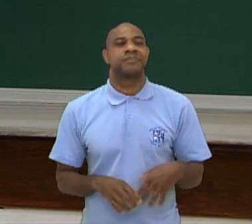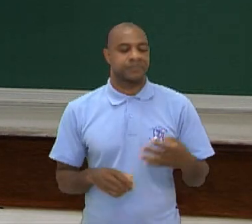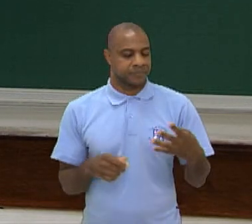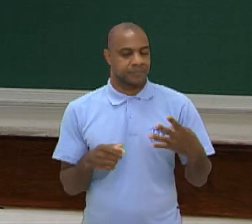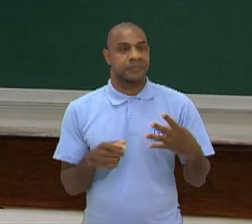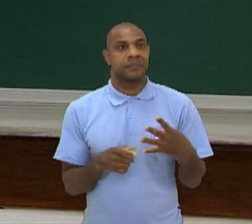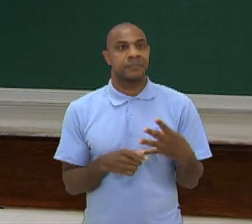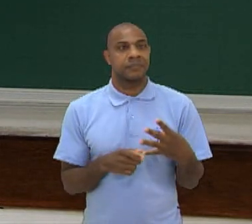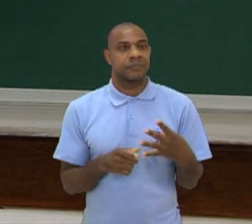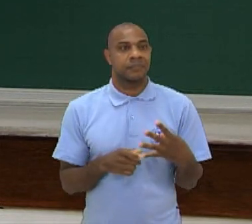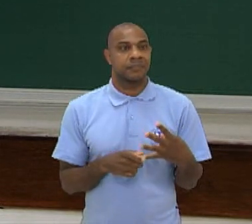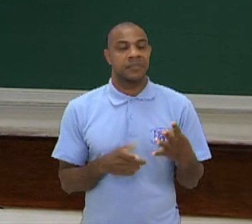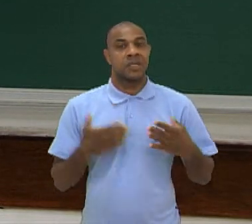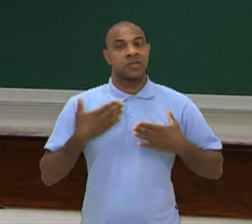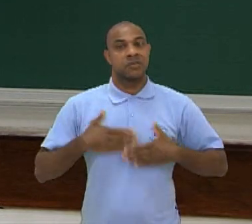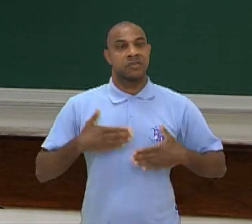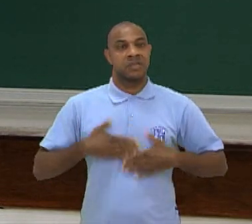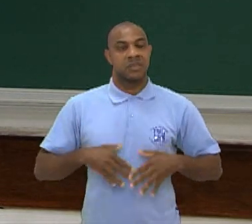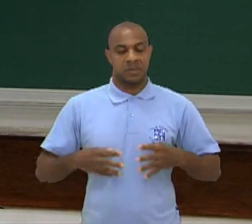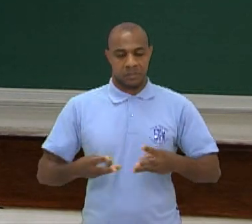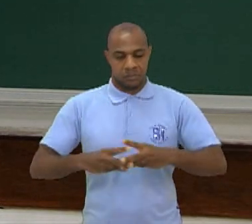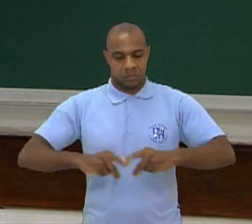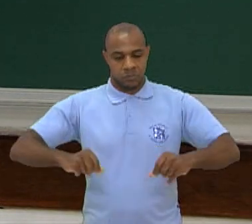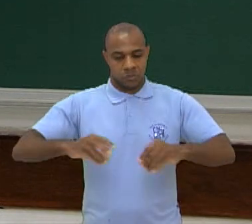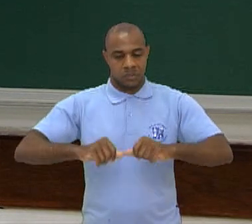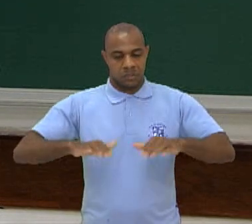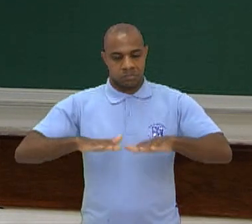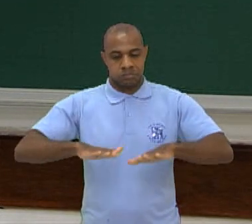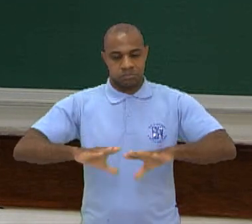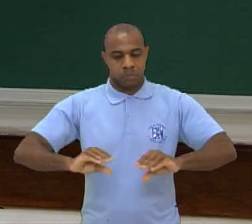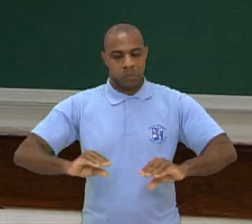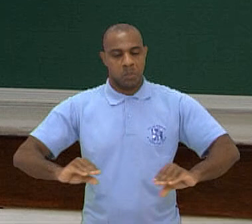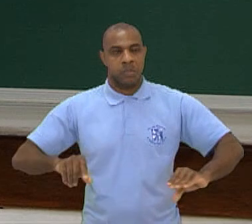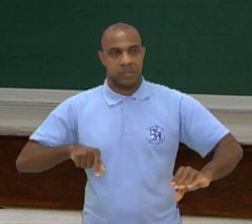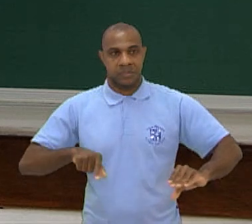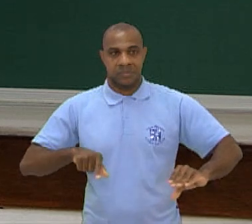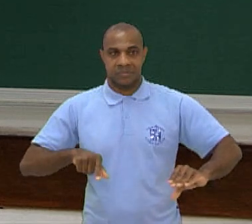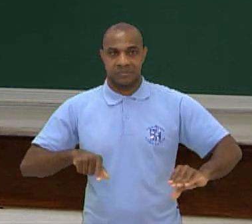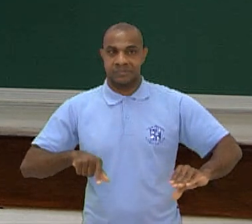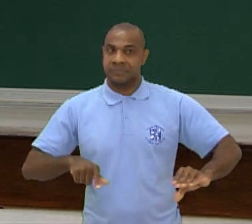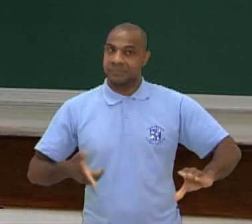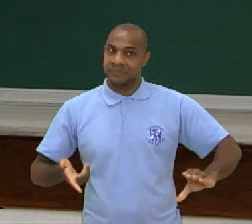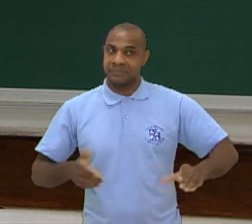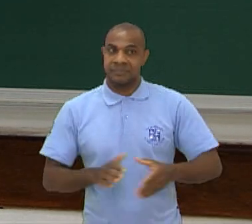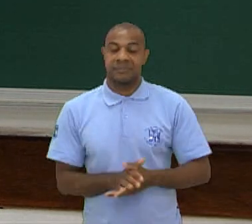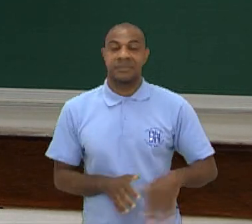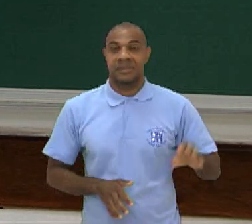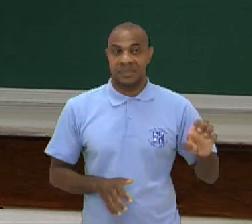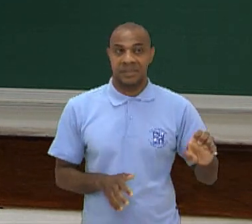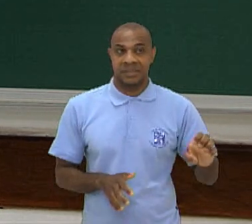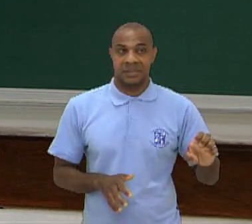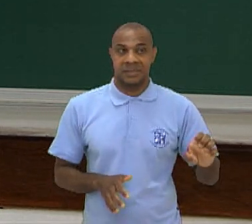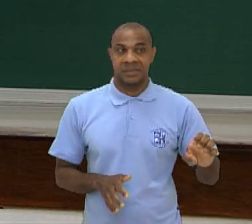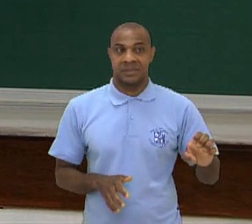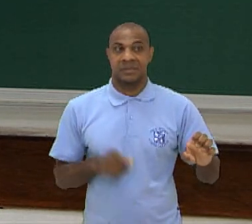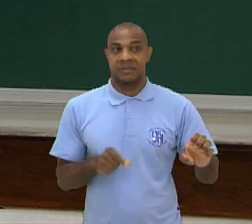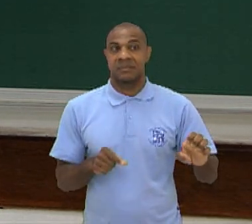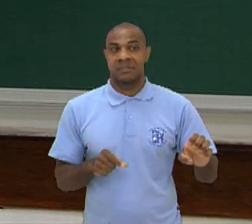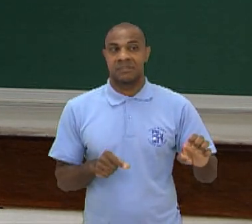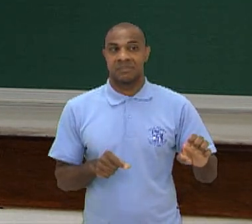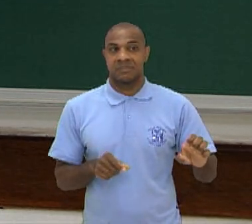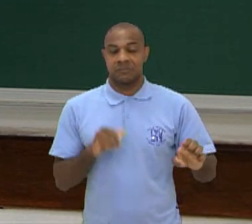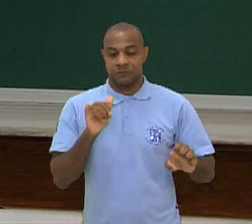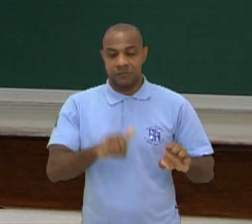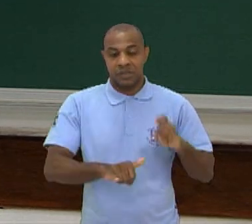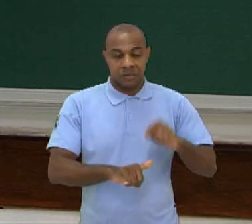rios. Descanso do solo sem adição de culturas. Também, né, não vai evitar isso. Letra E, fixação biológica nas raízes